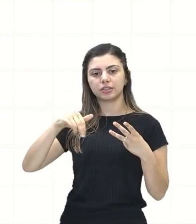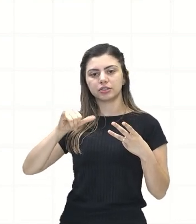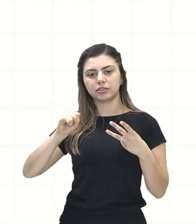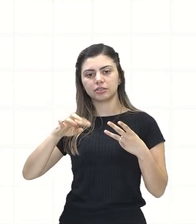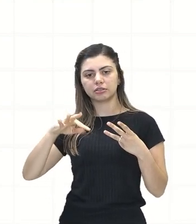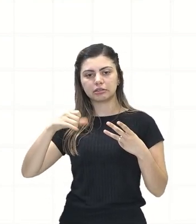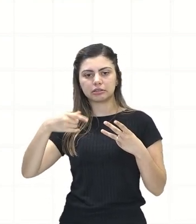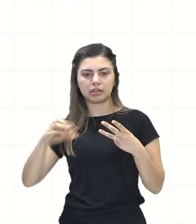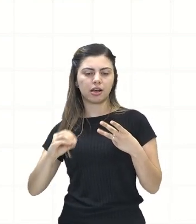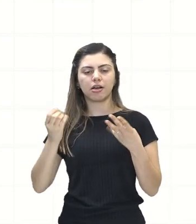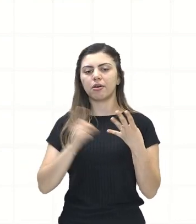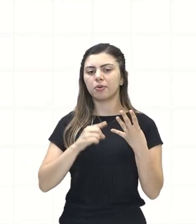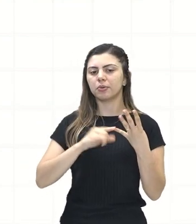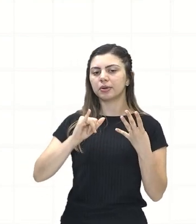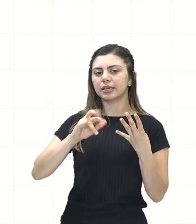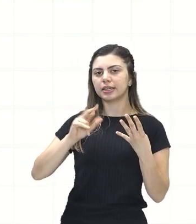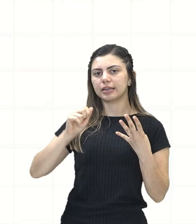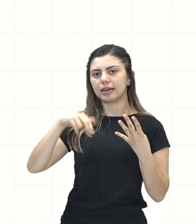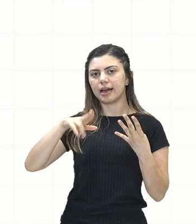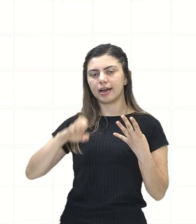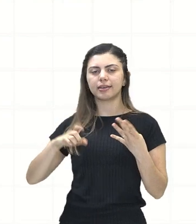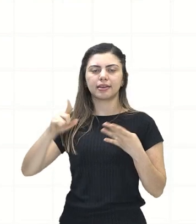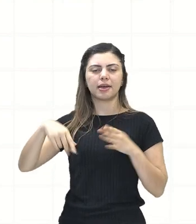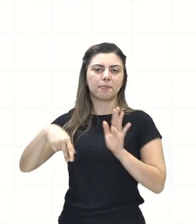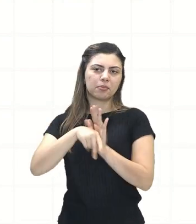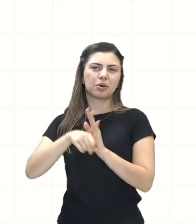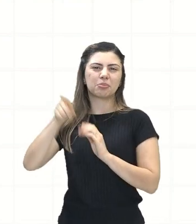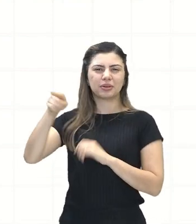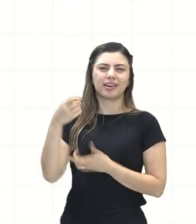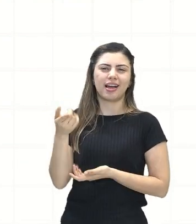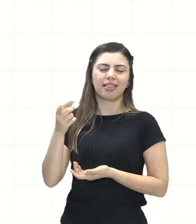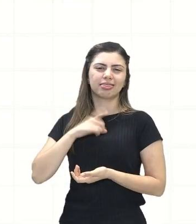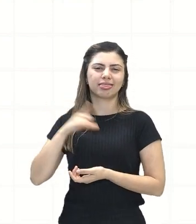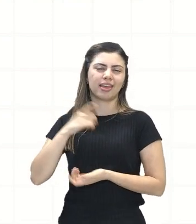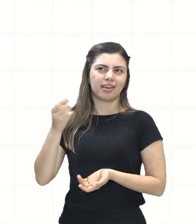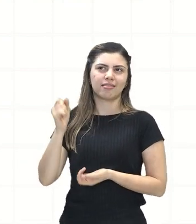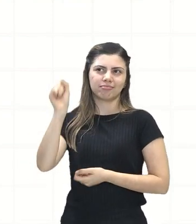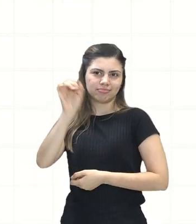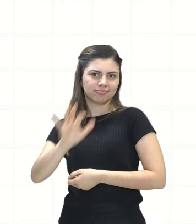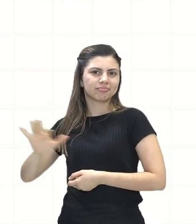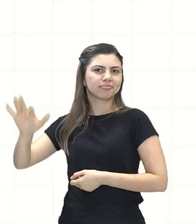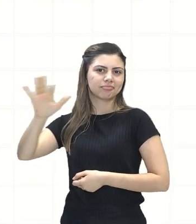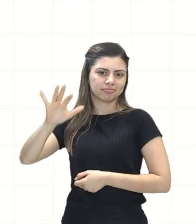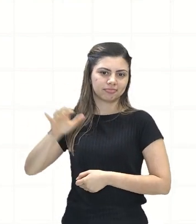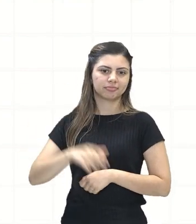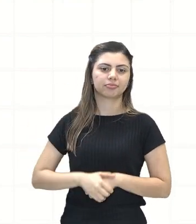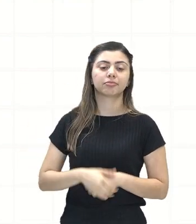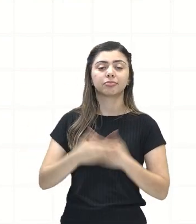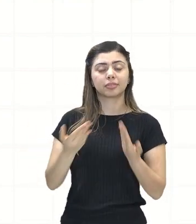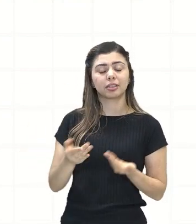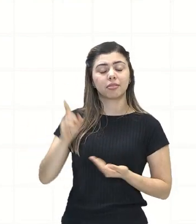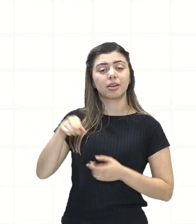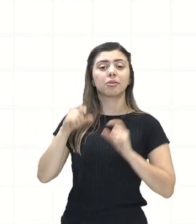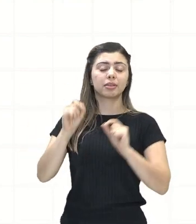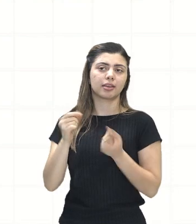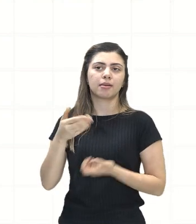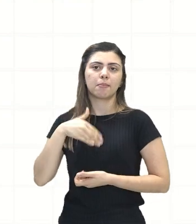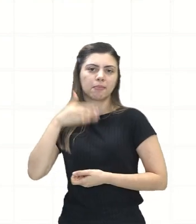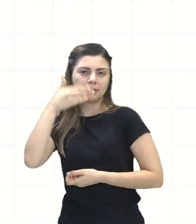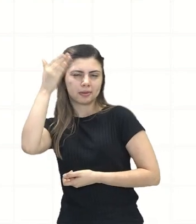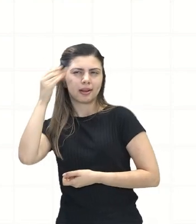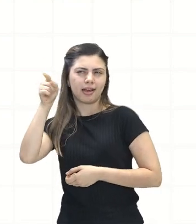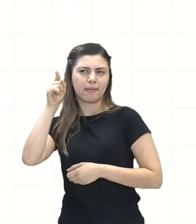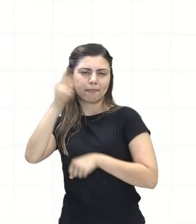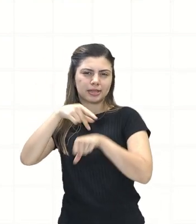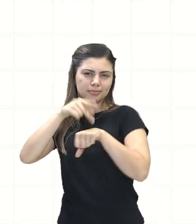o Iraque, né, que são países do Oriente Médio, o Afeganistão já é Ásia Central, mas são países daquela parte ali do mundo, onde